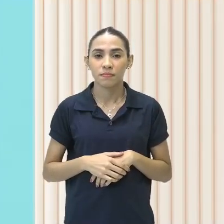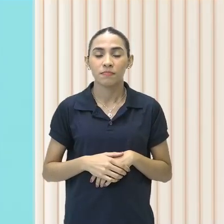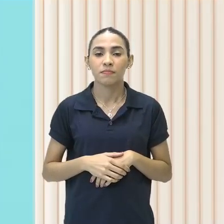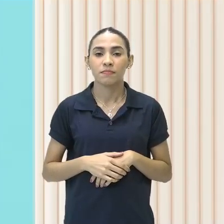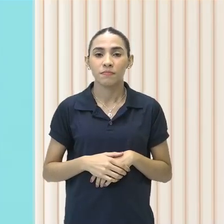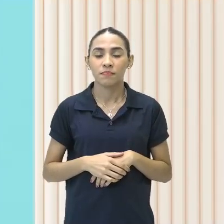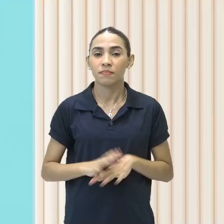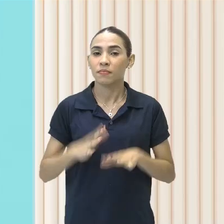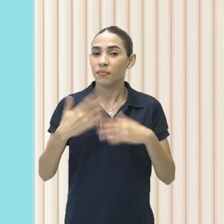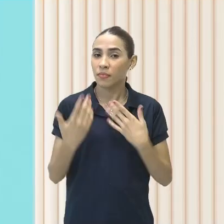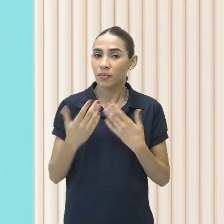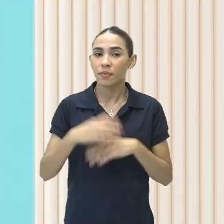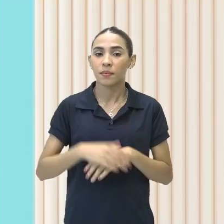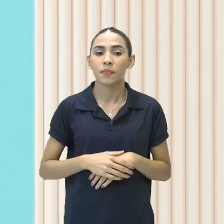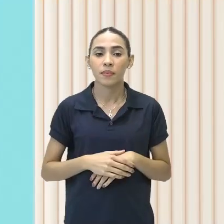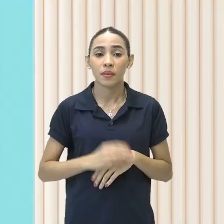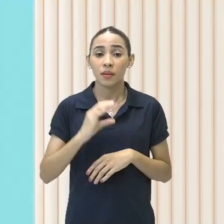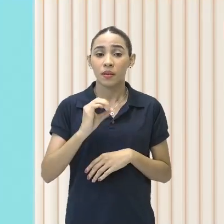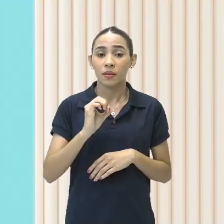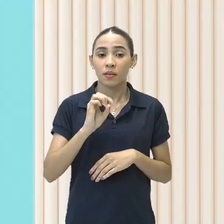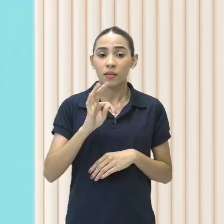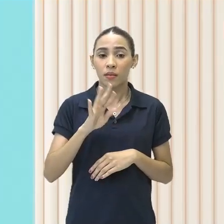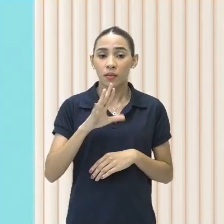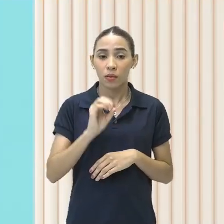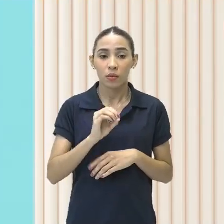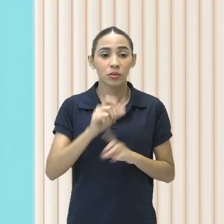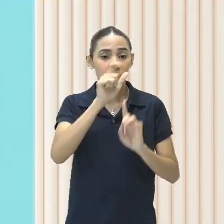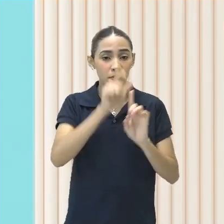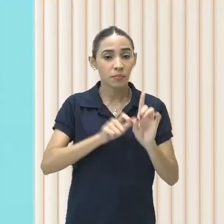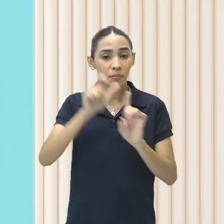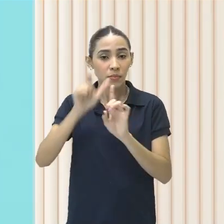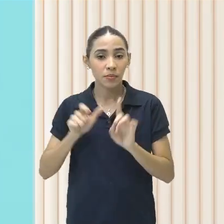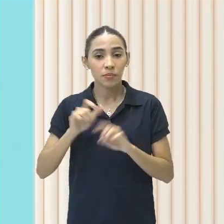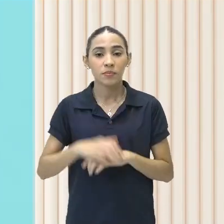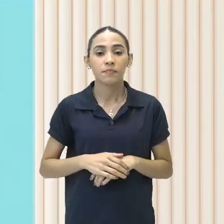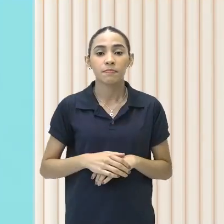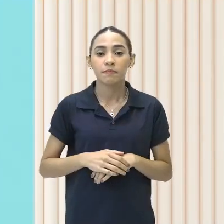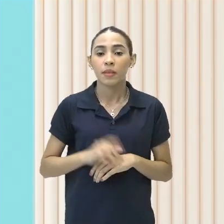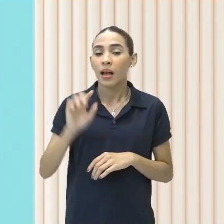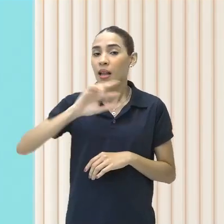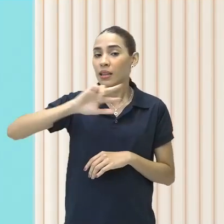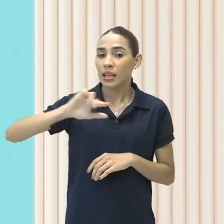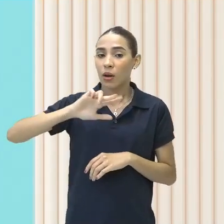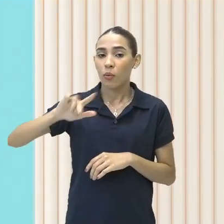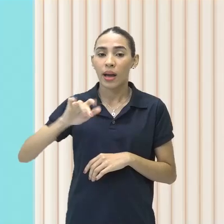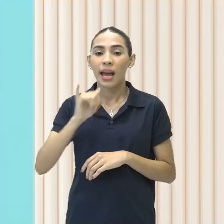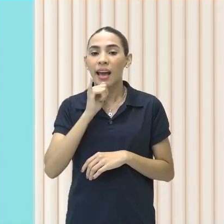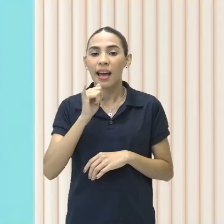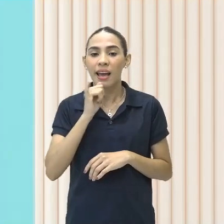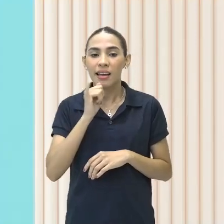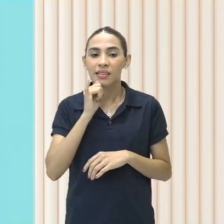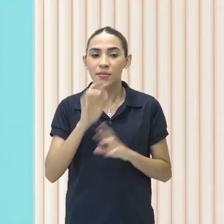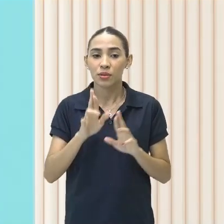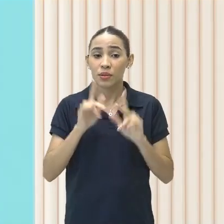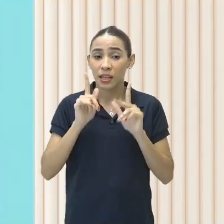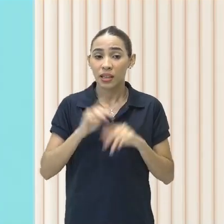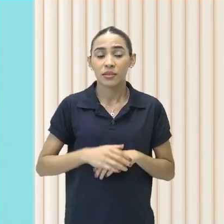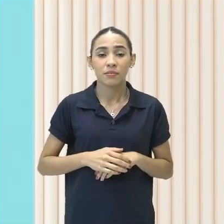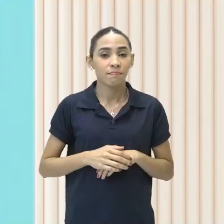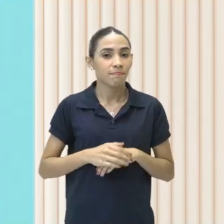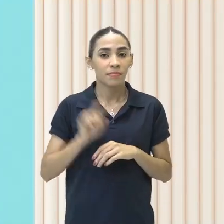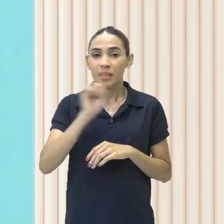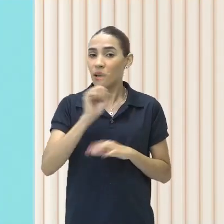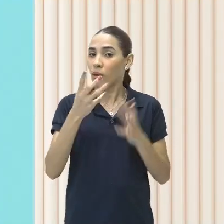né? Então, conforme Costa, os personagens machadianos não são joguetes do destino, né? Eles não